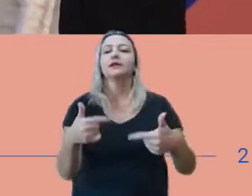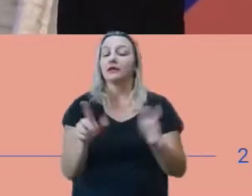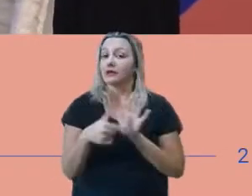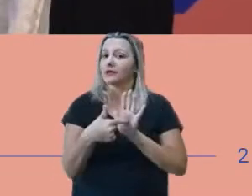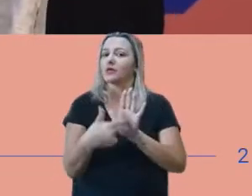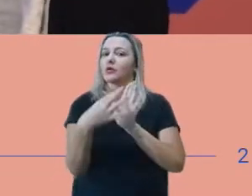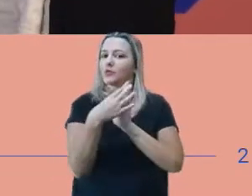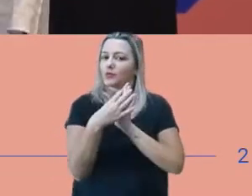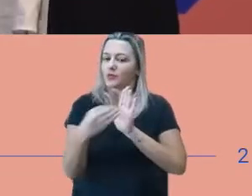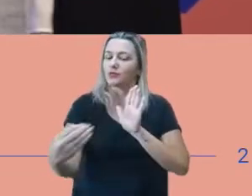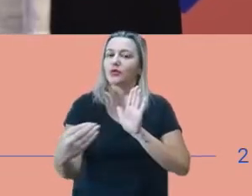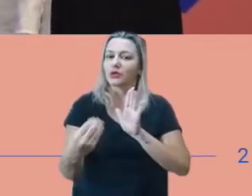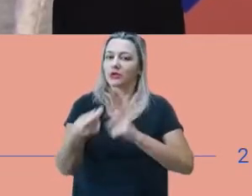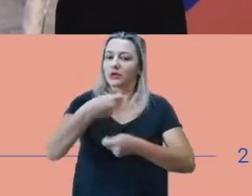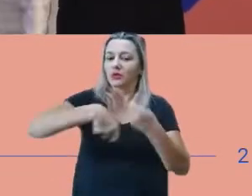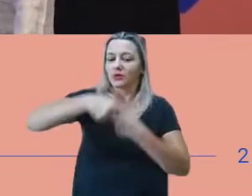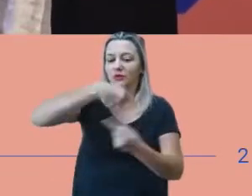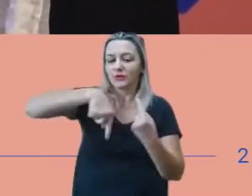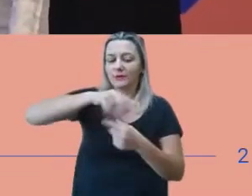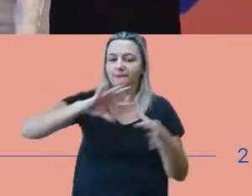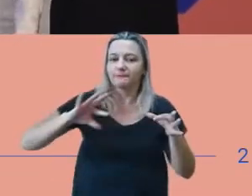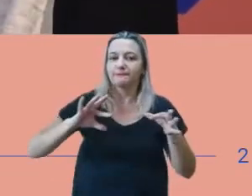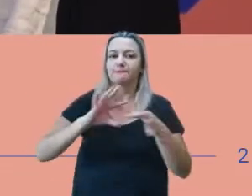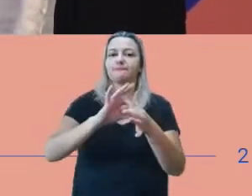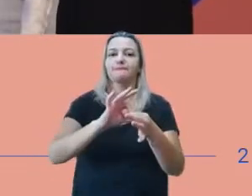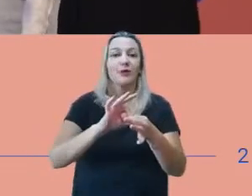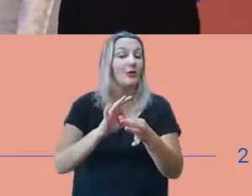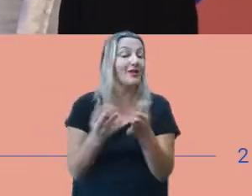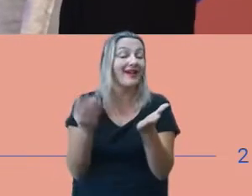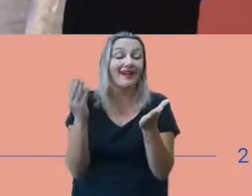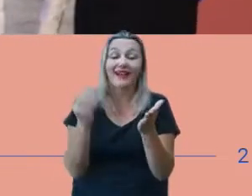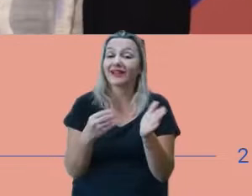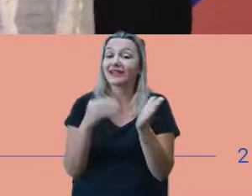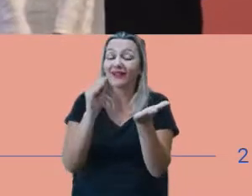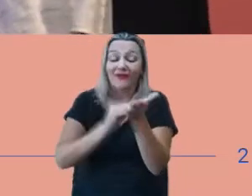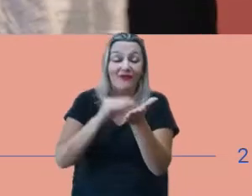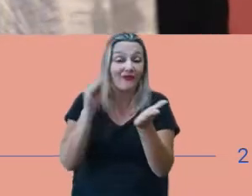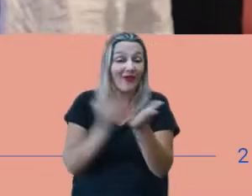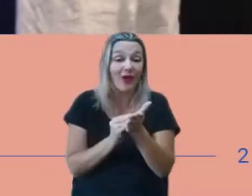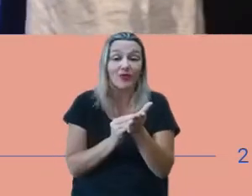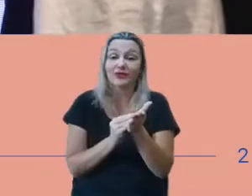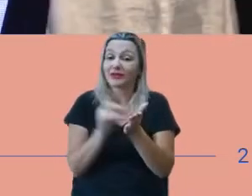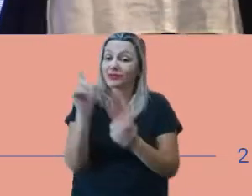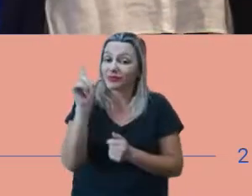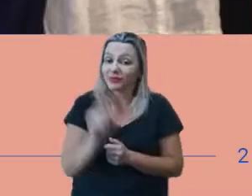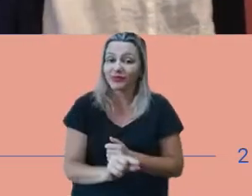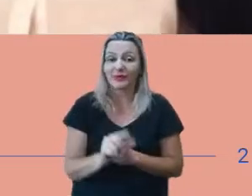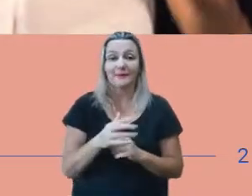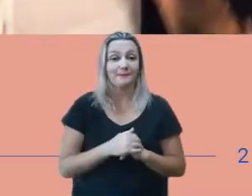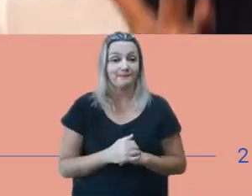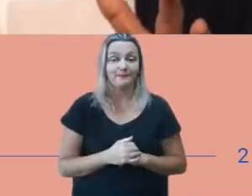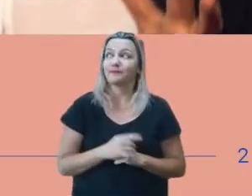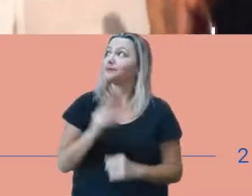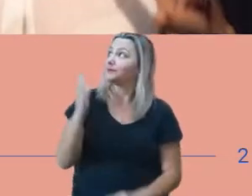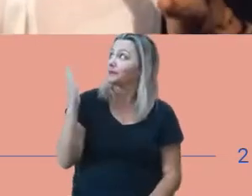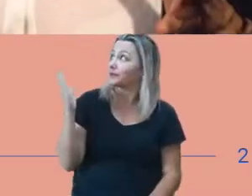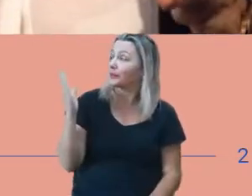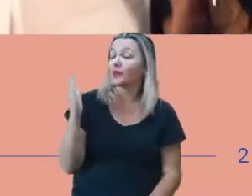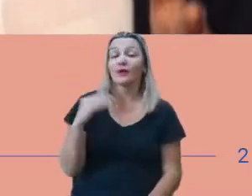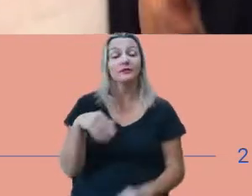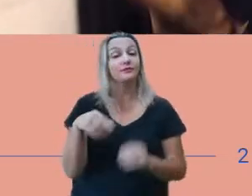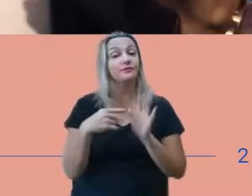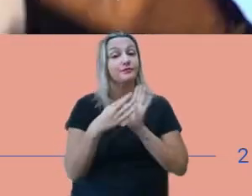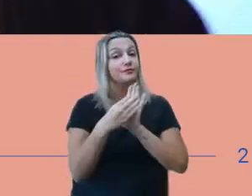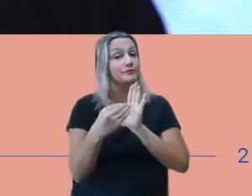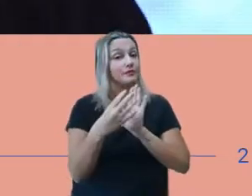da economia circular para reduzir o tamanho desse GAP e o quê que significa isso significa que os modelos de negócio da